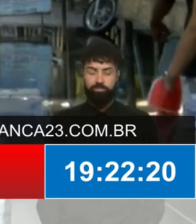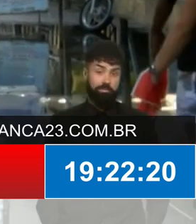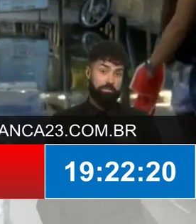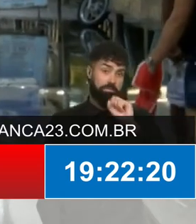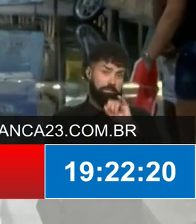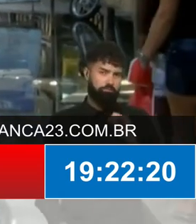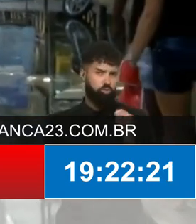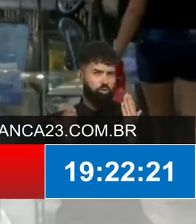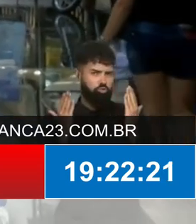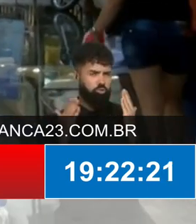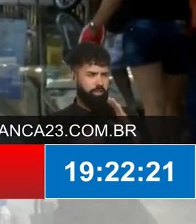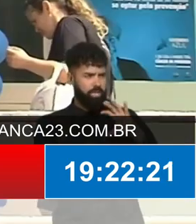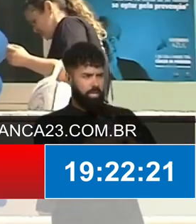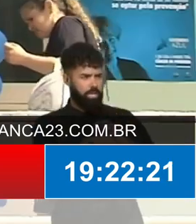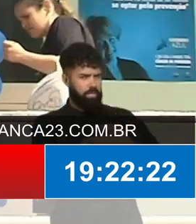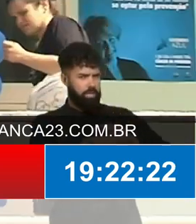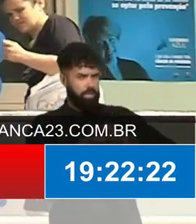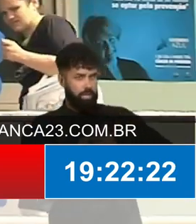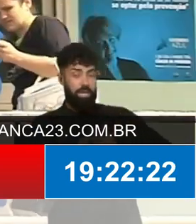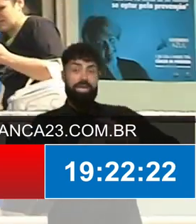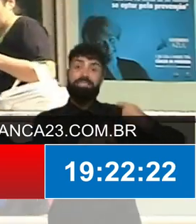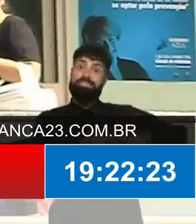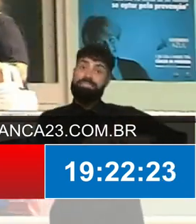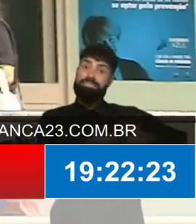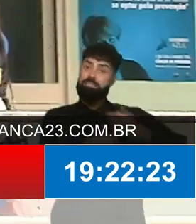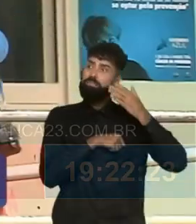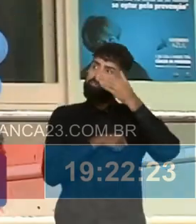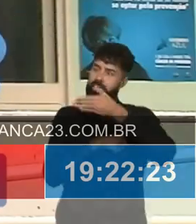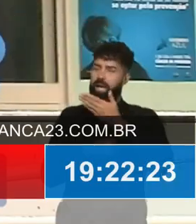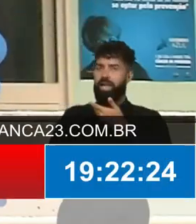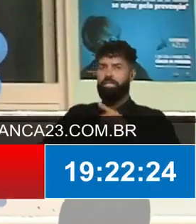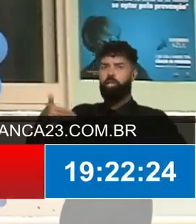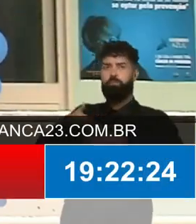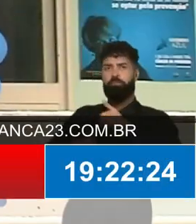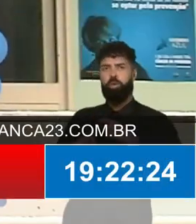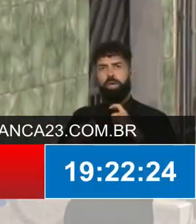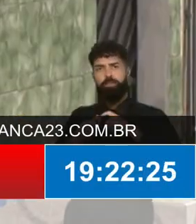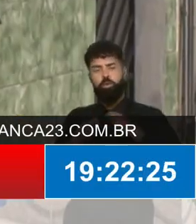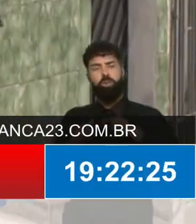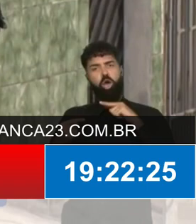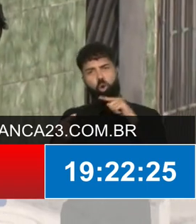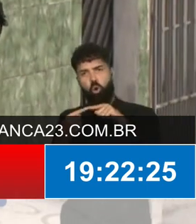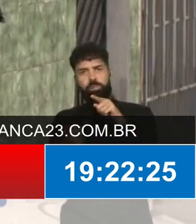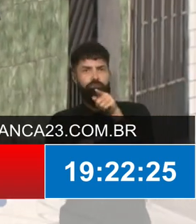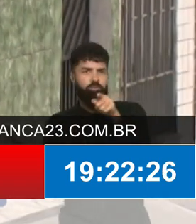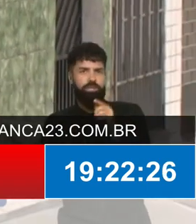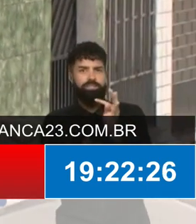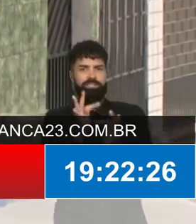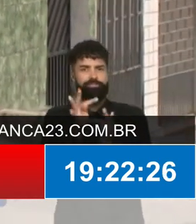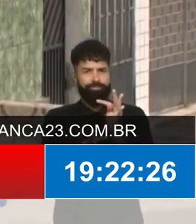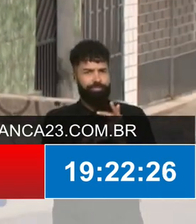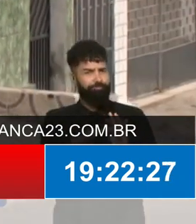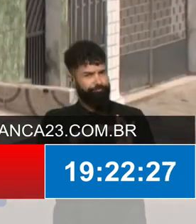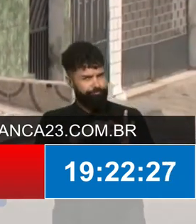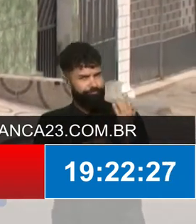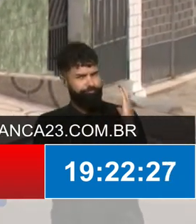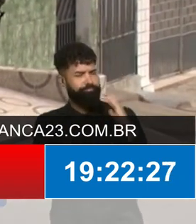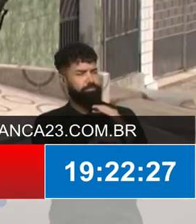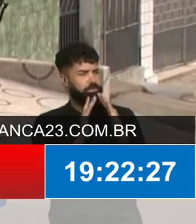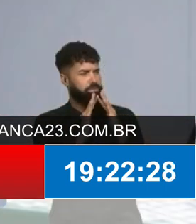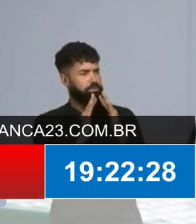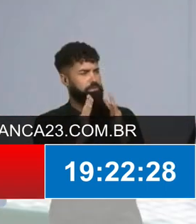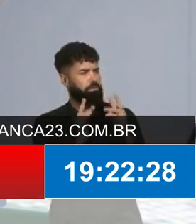de suspeita de dengue, é necessário buscar atendimento médico para receber o procedimento adequado. Circulam nas redes sociais boatos de